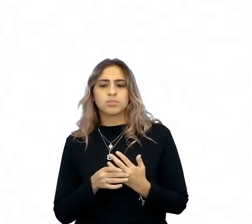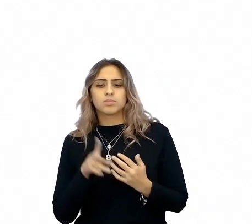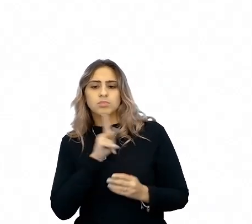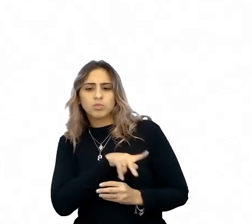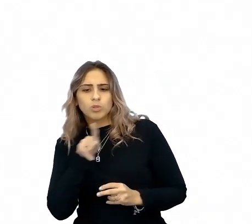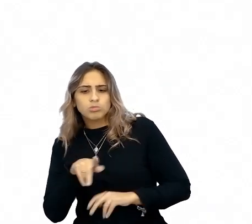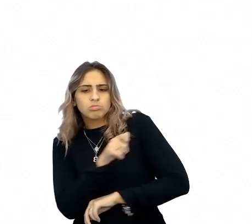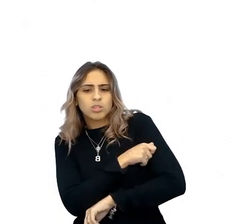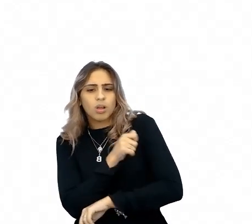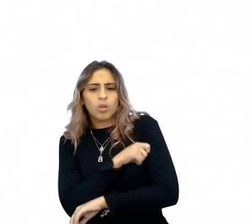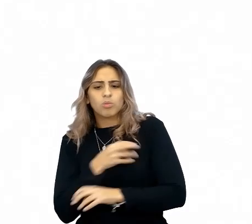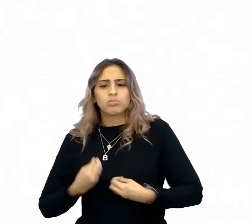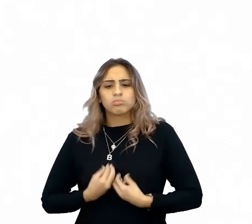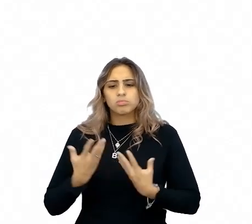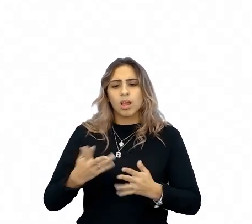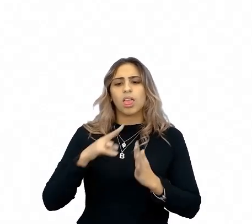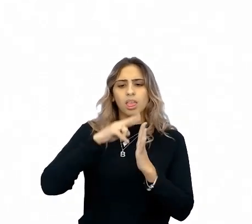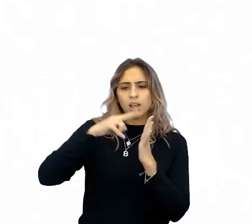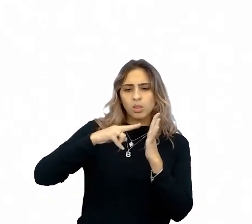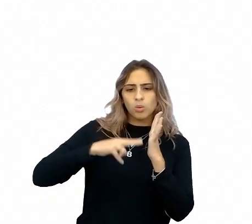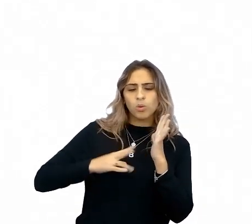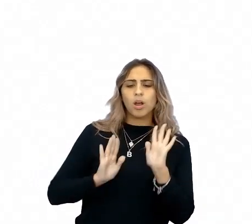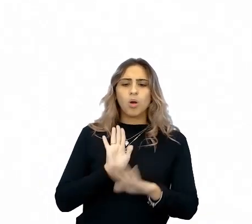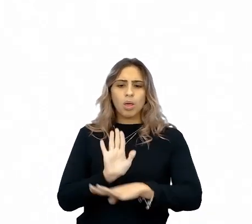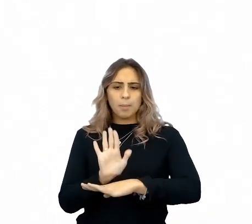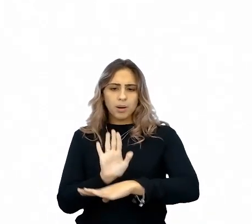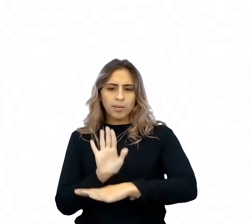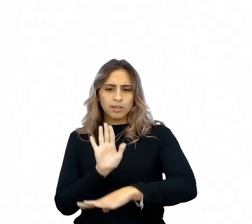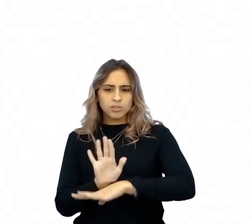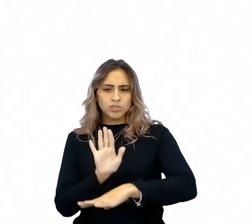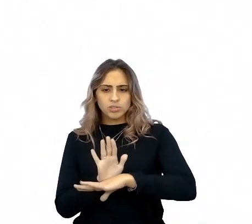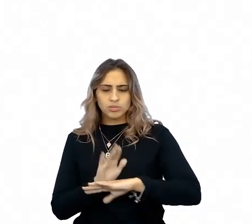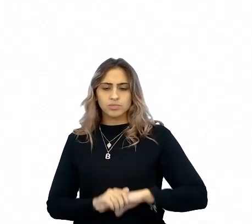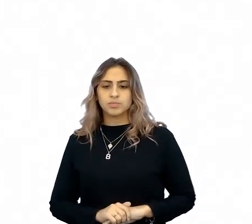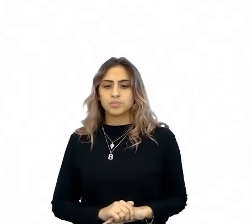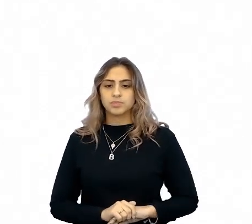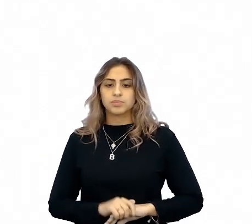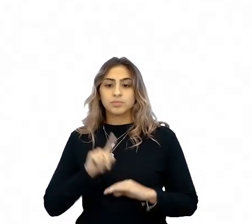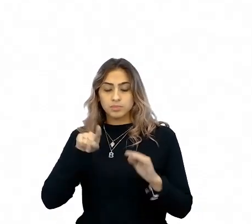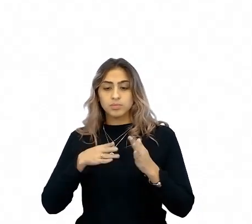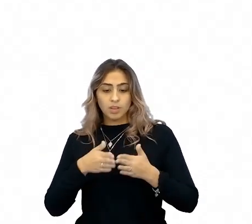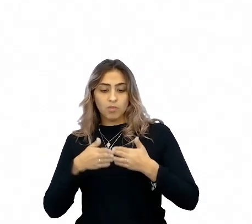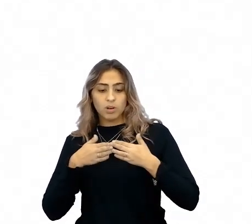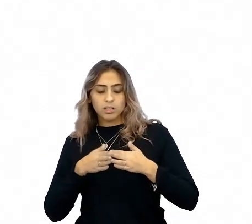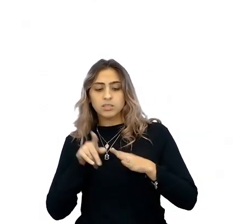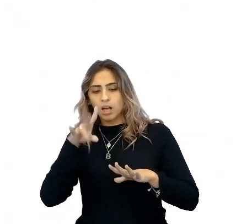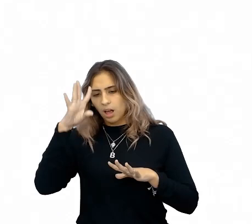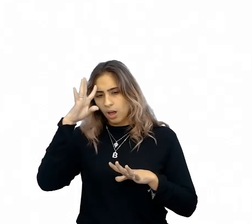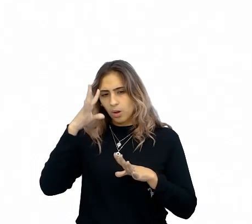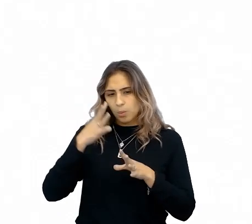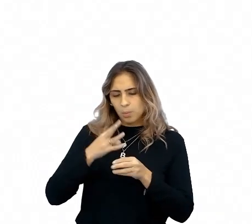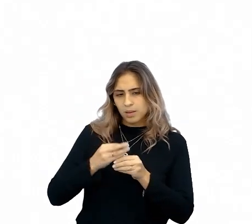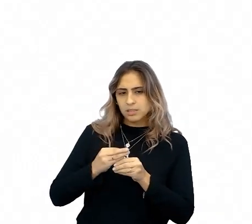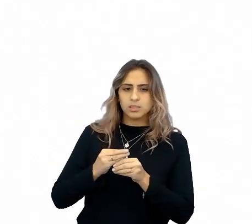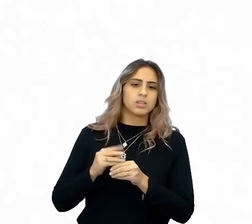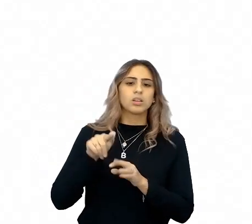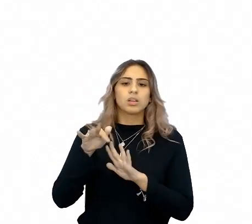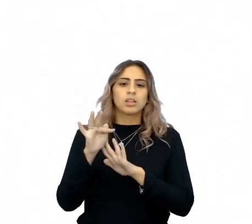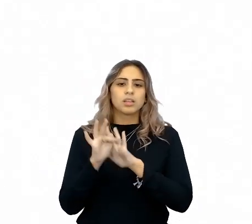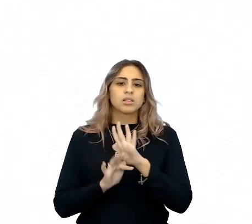estudantes se dedicaram a leituras colaborativas que favoreçam a compreensão dos